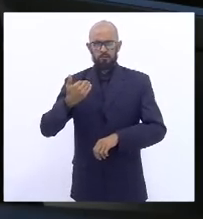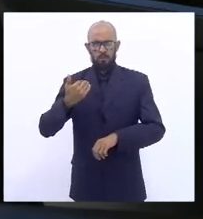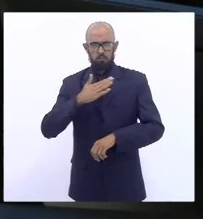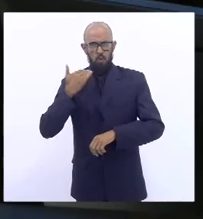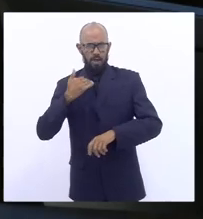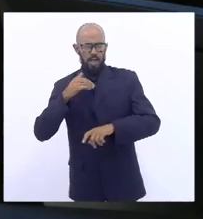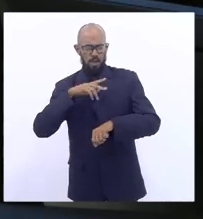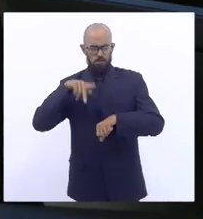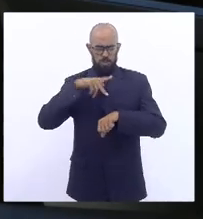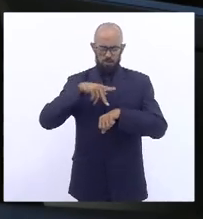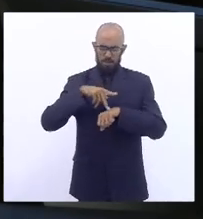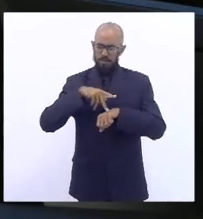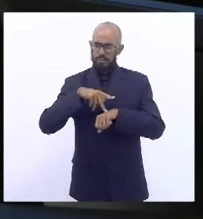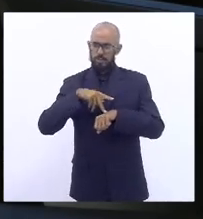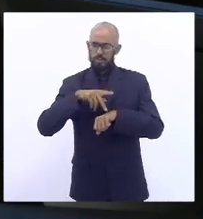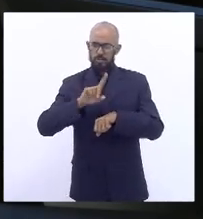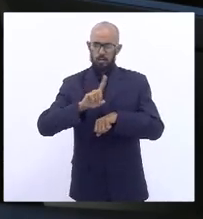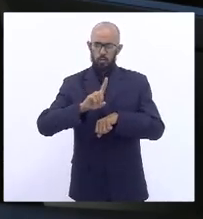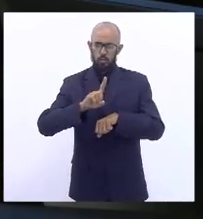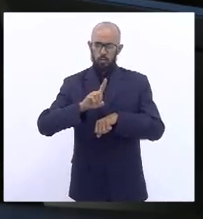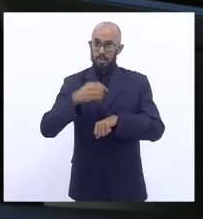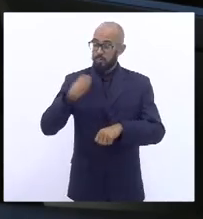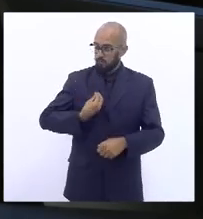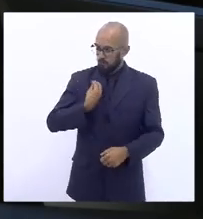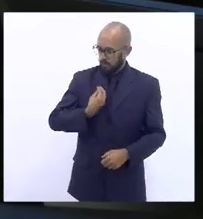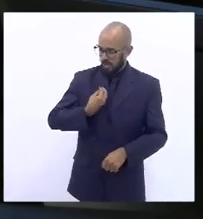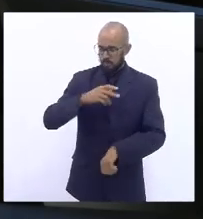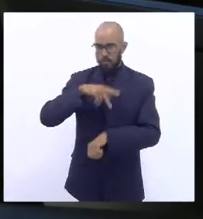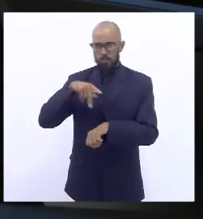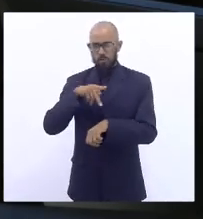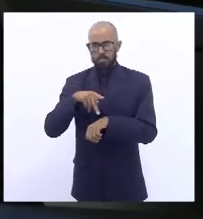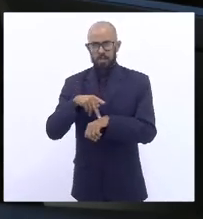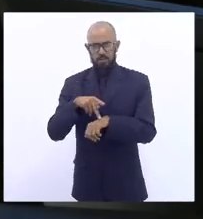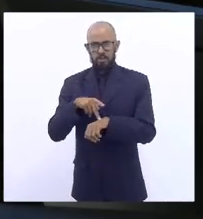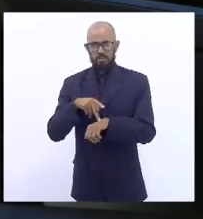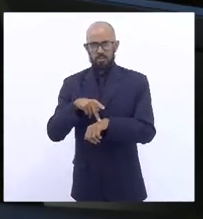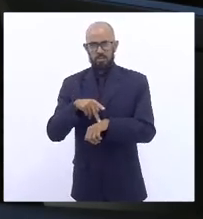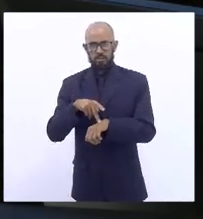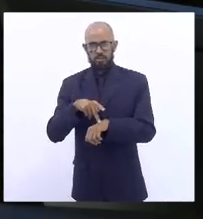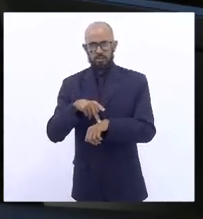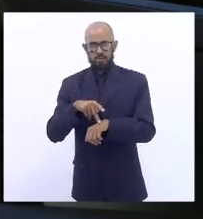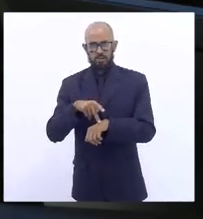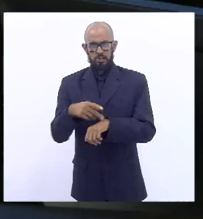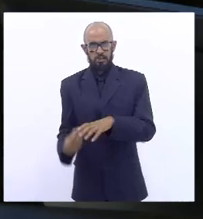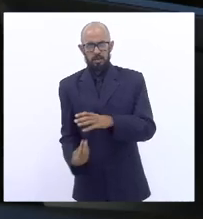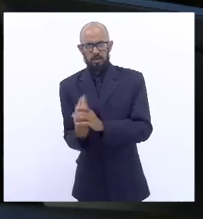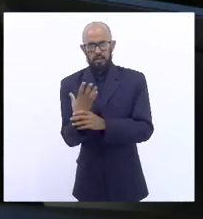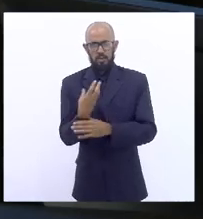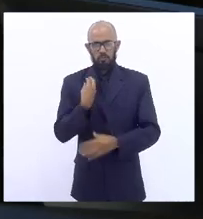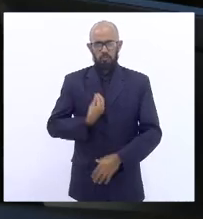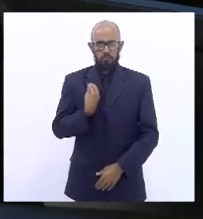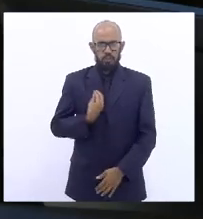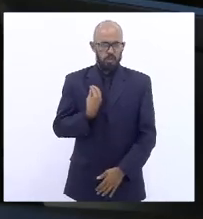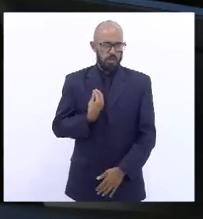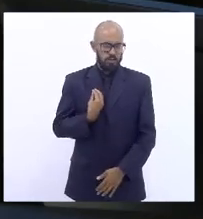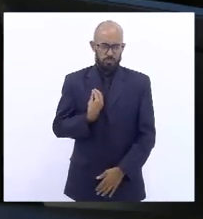Não, que vivam pela pátria. Que a pátria tenha vida e gere vida. Isso